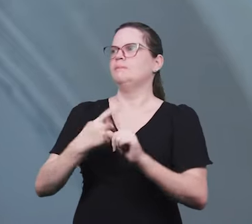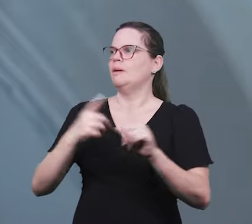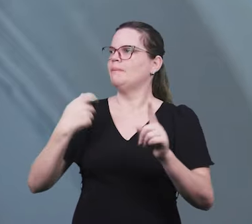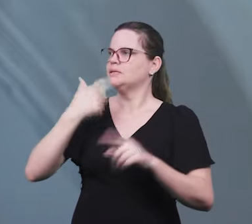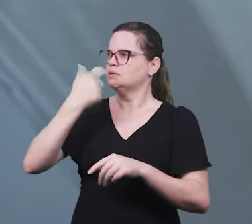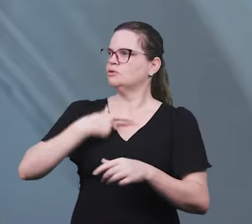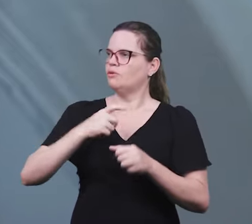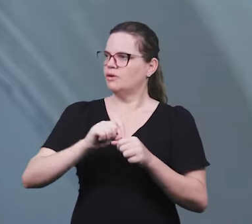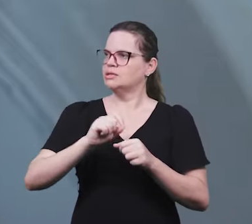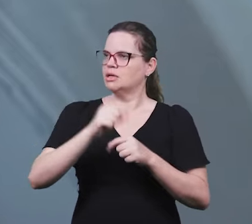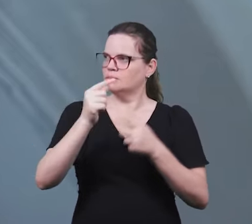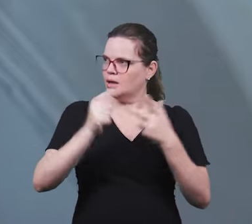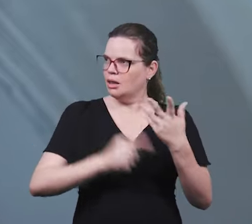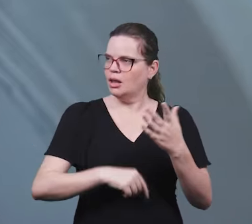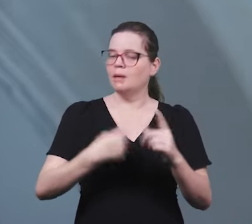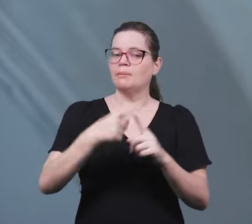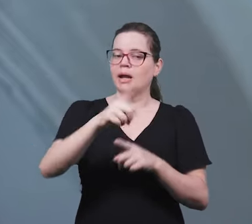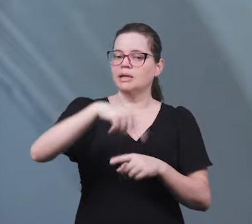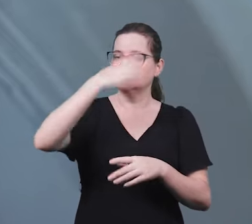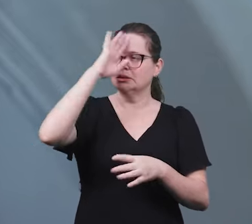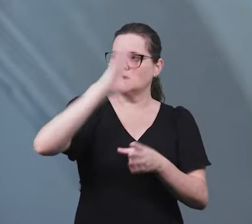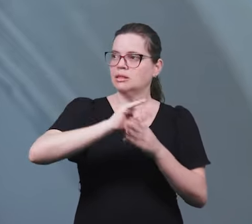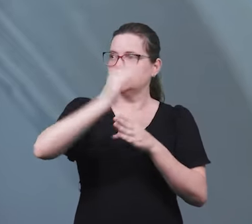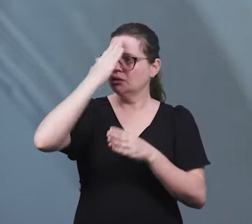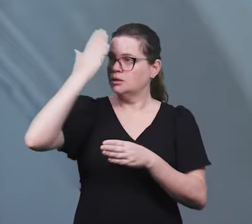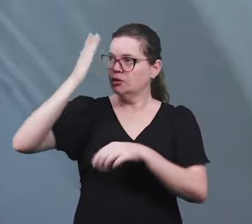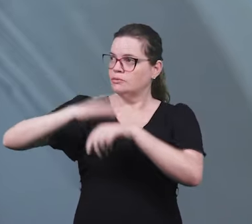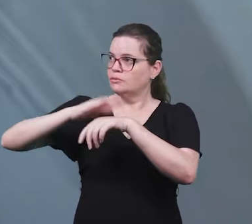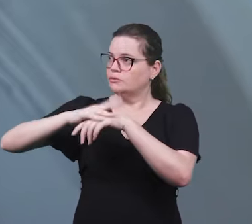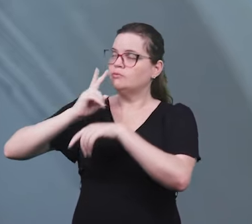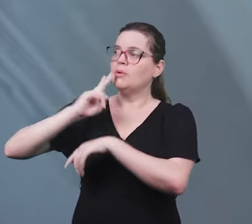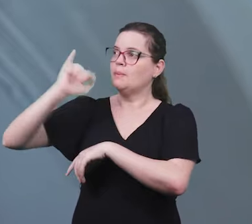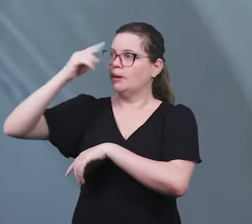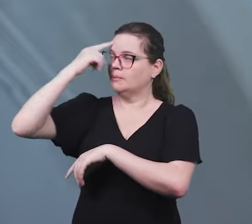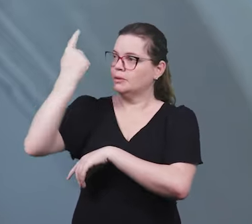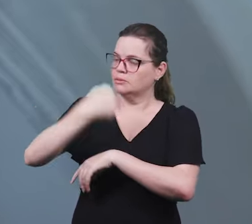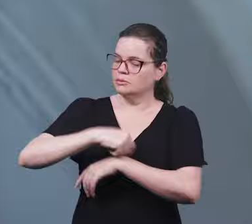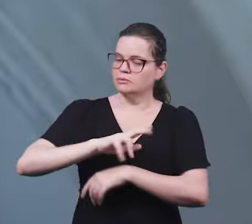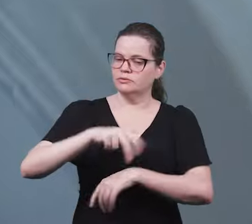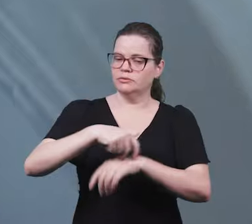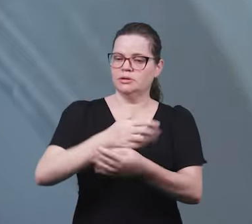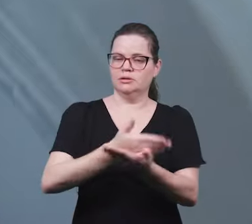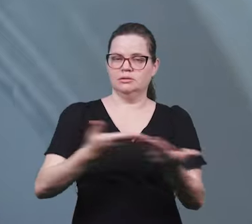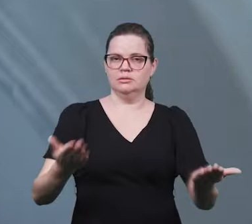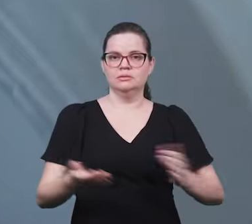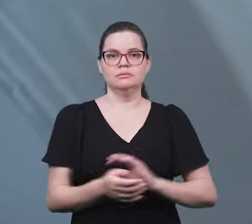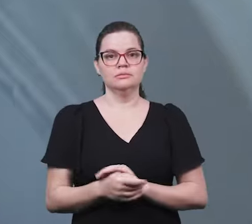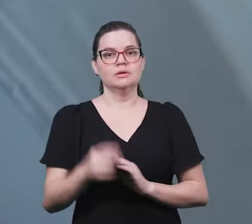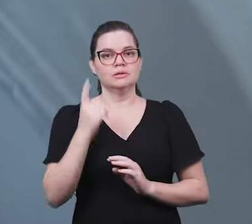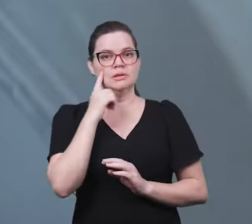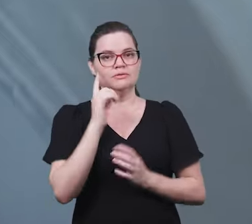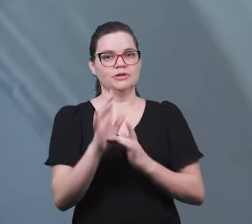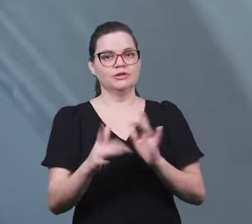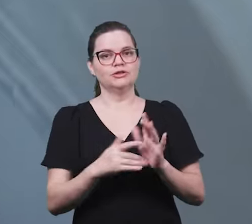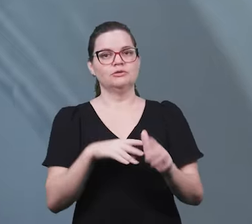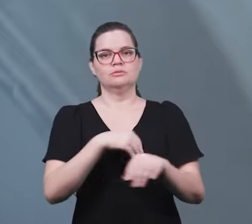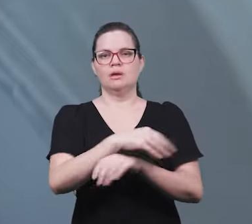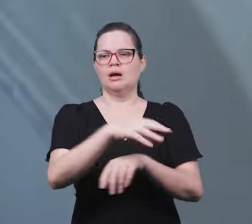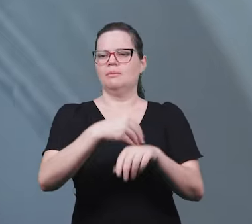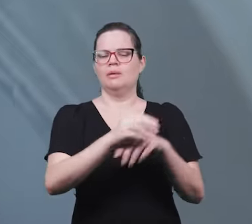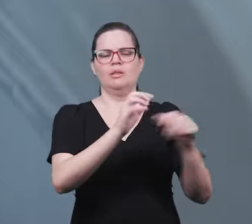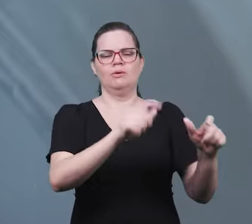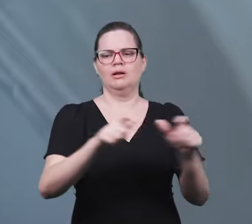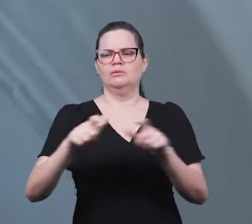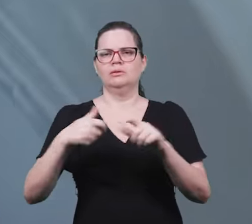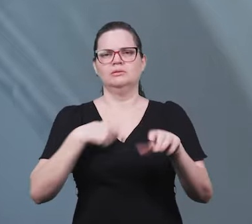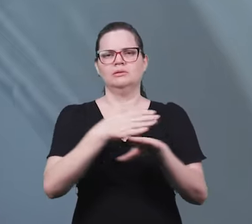elas são iguais. Quando você vê lá na frente os discípulos de Jesus replicando a sua mensagem, indo às cidades